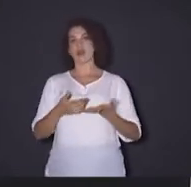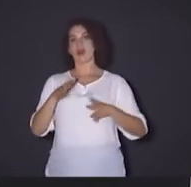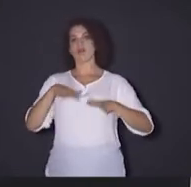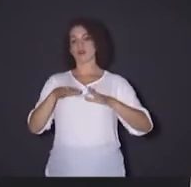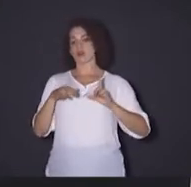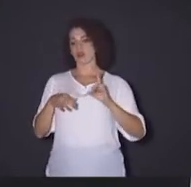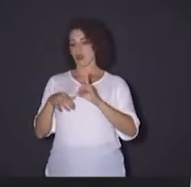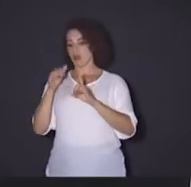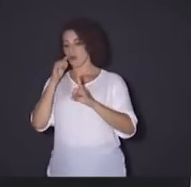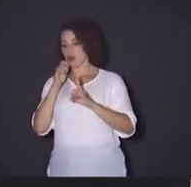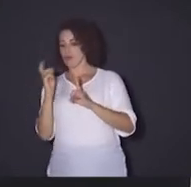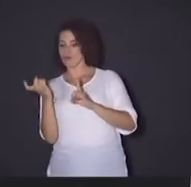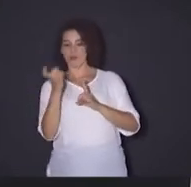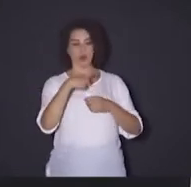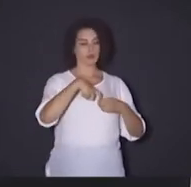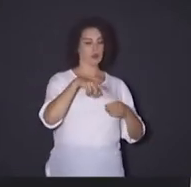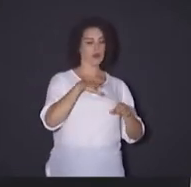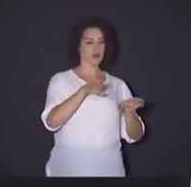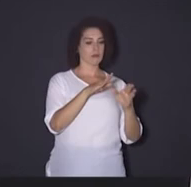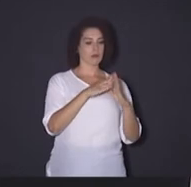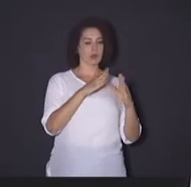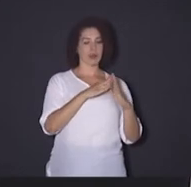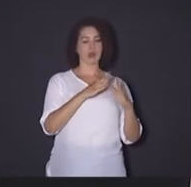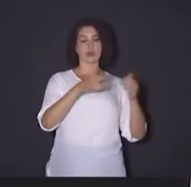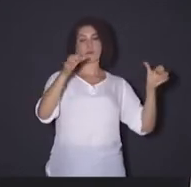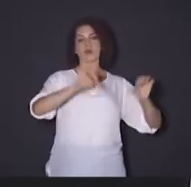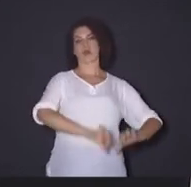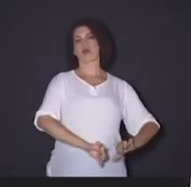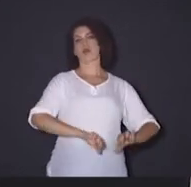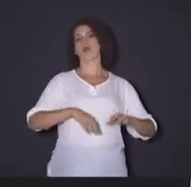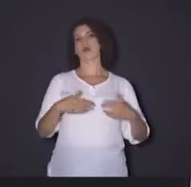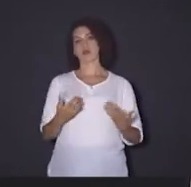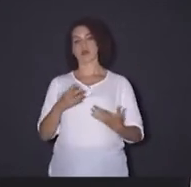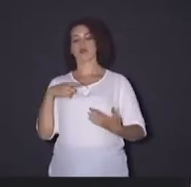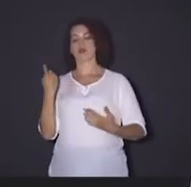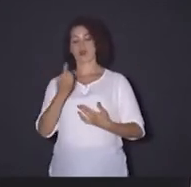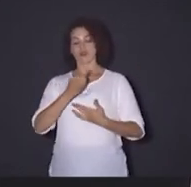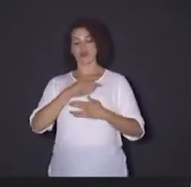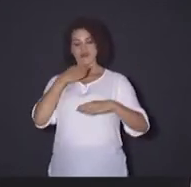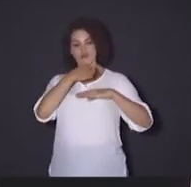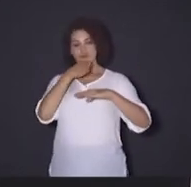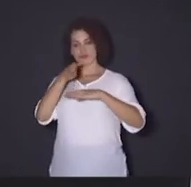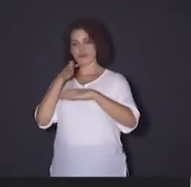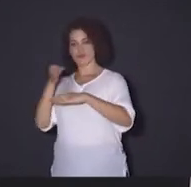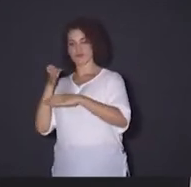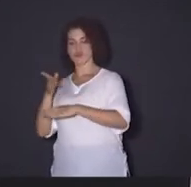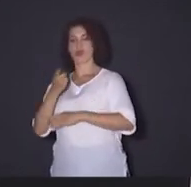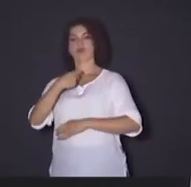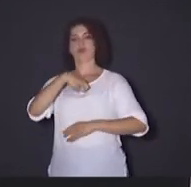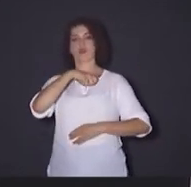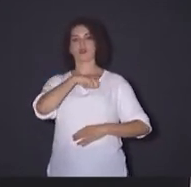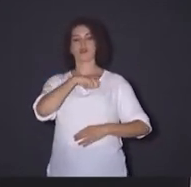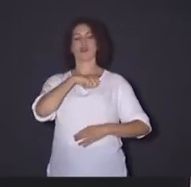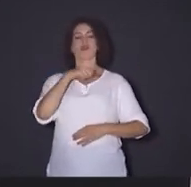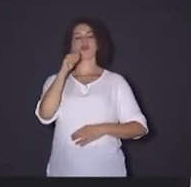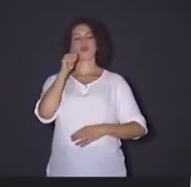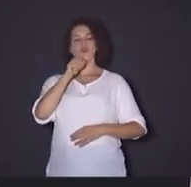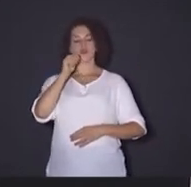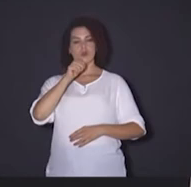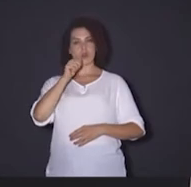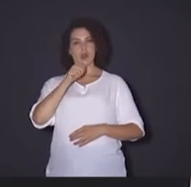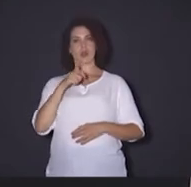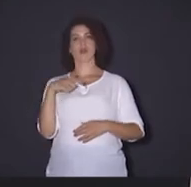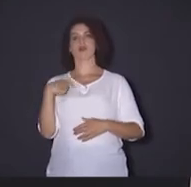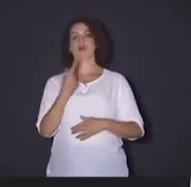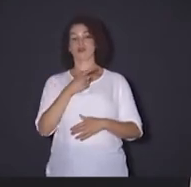que ela entrou então a gente fez blitz dentro das delegacias contando é claro com apoio das delegacias de mulheres ea